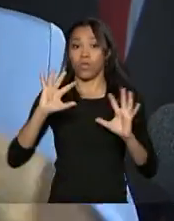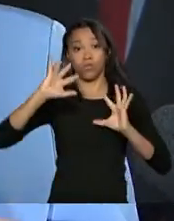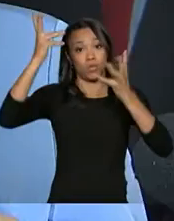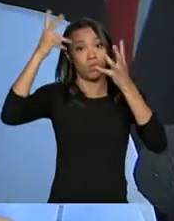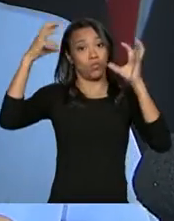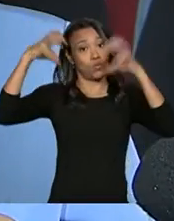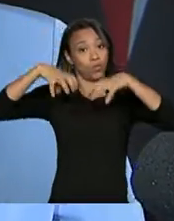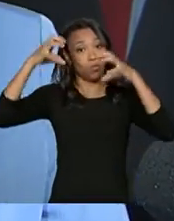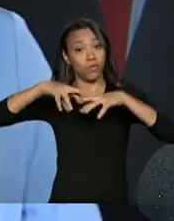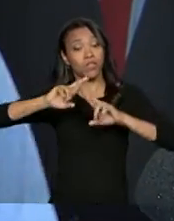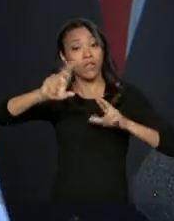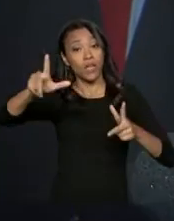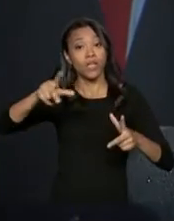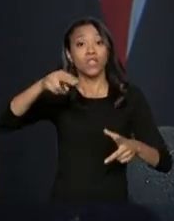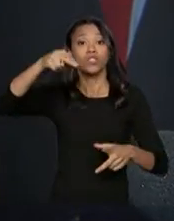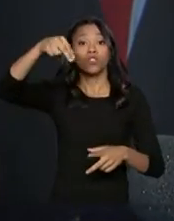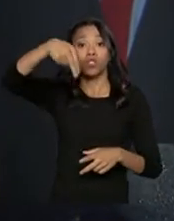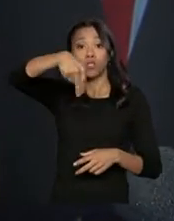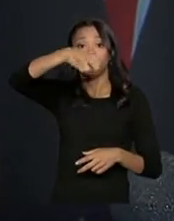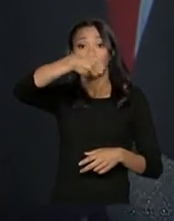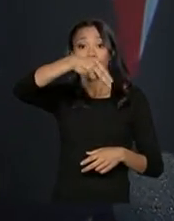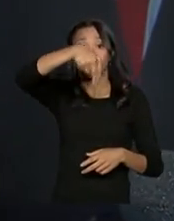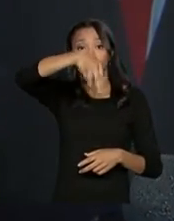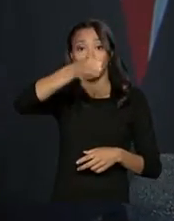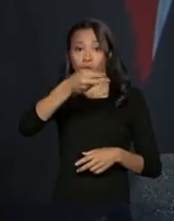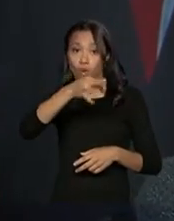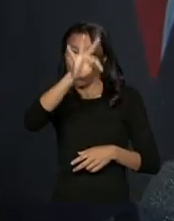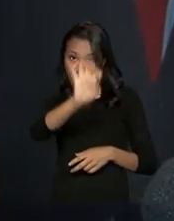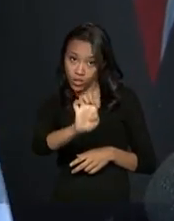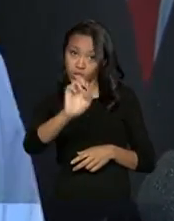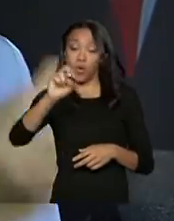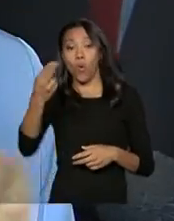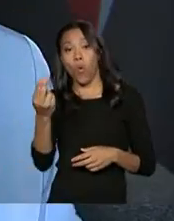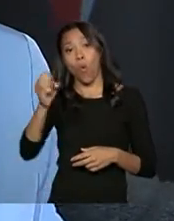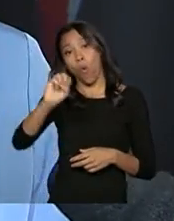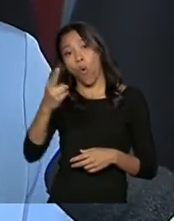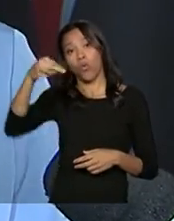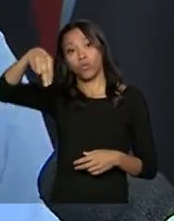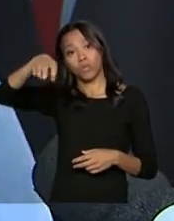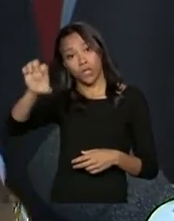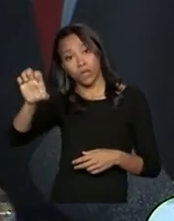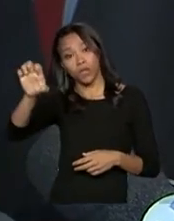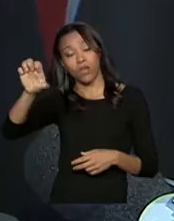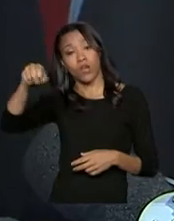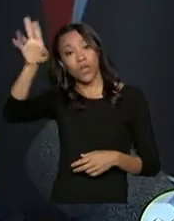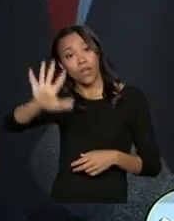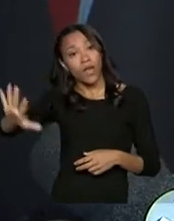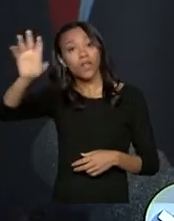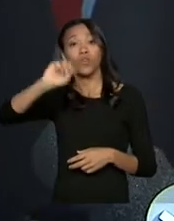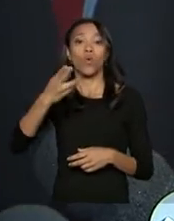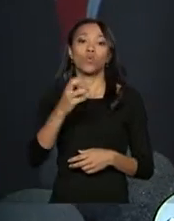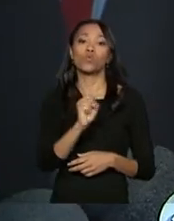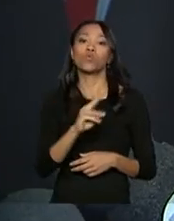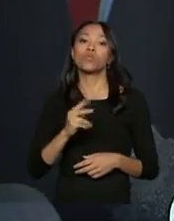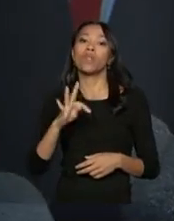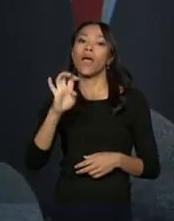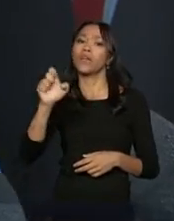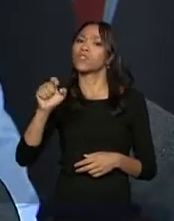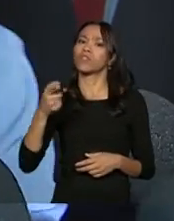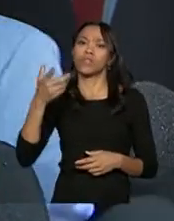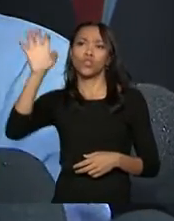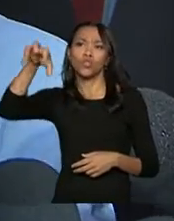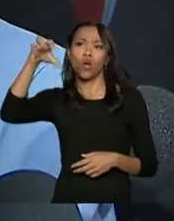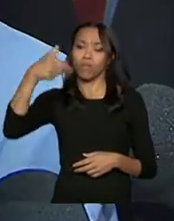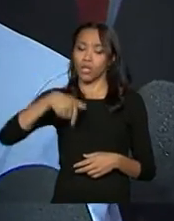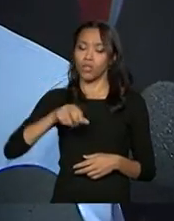norte para o sul. Quando chove no norte, ou no nordeste, ou no sudeste, não chove no sul. E aí, se